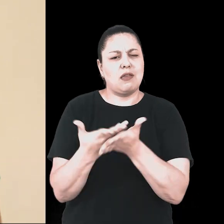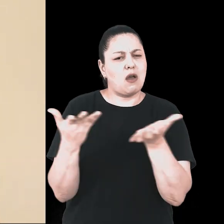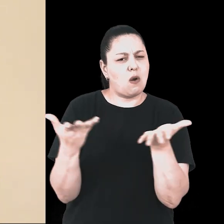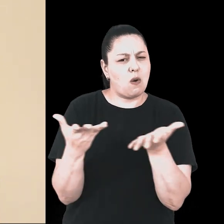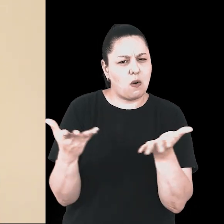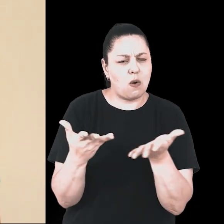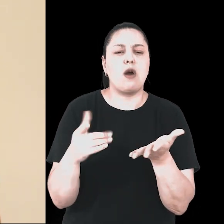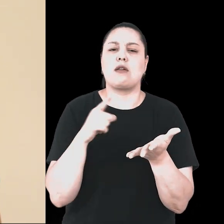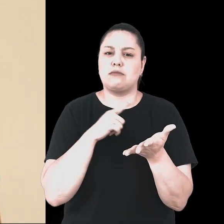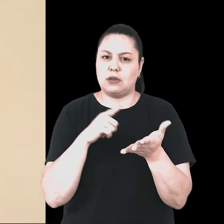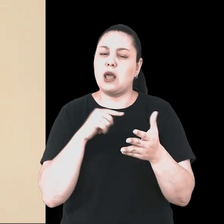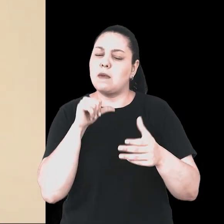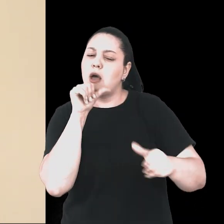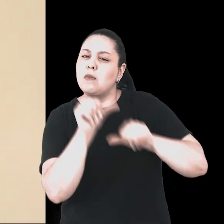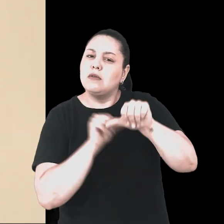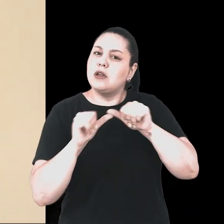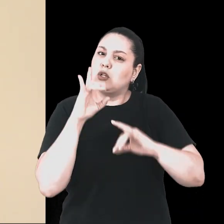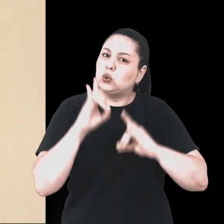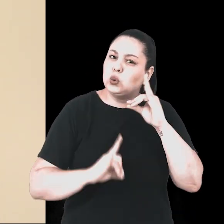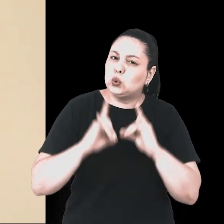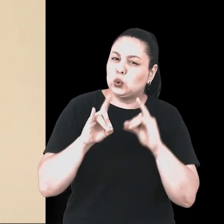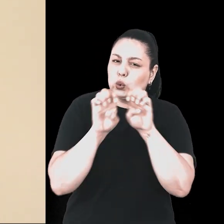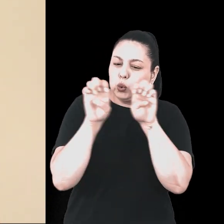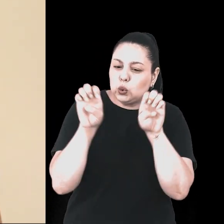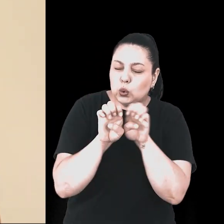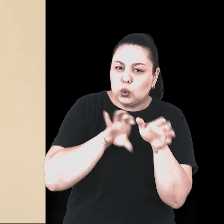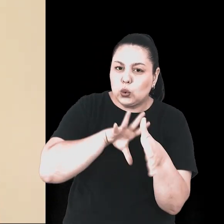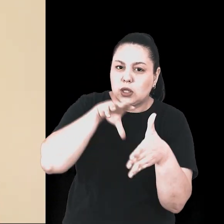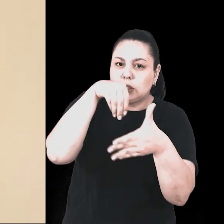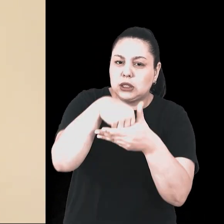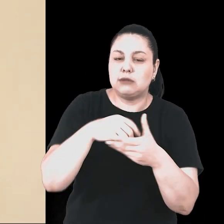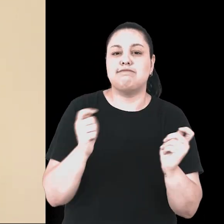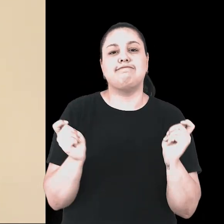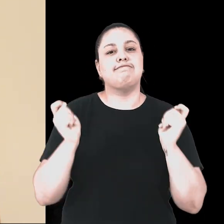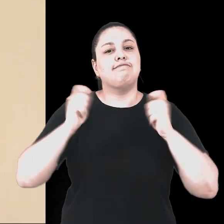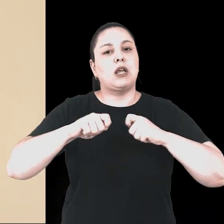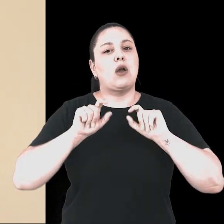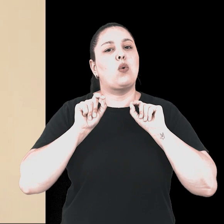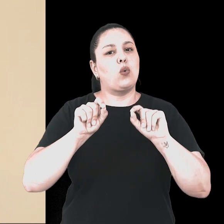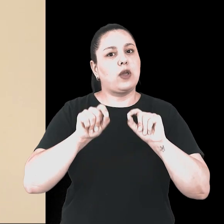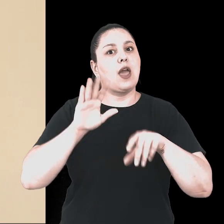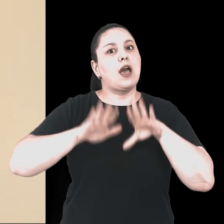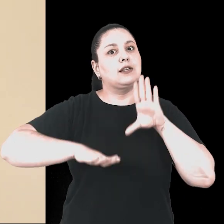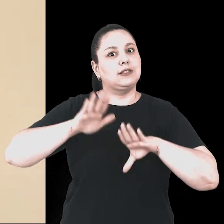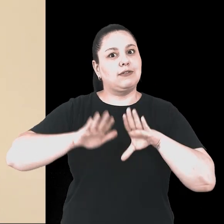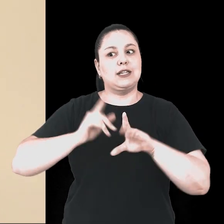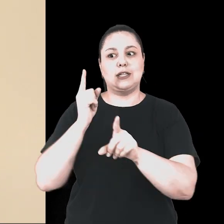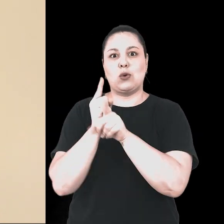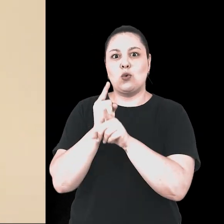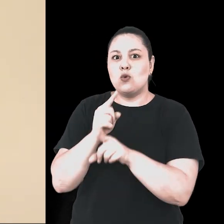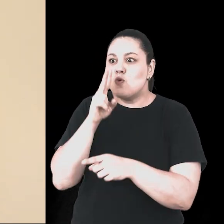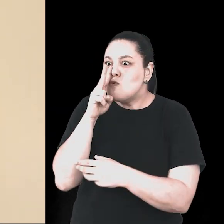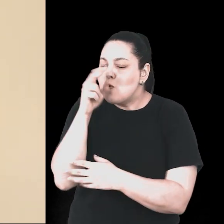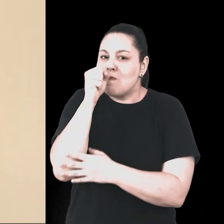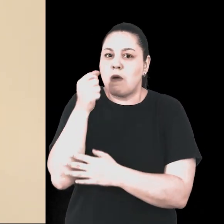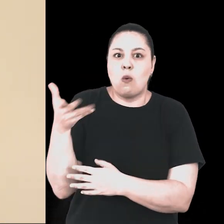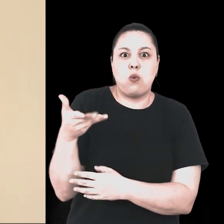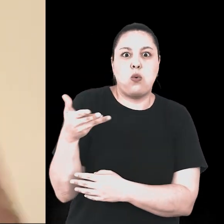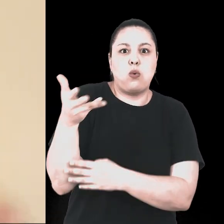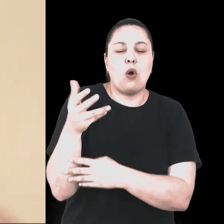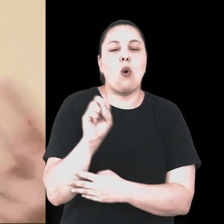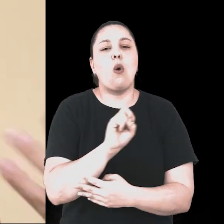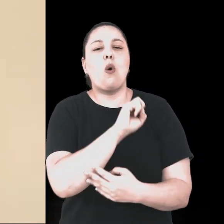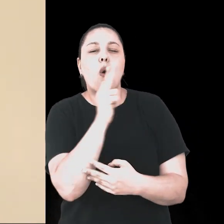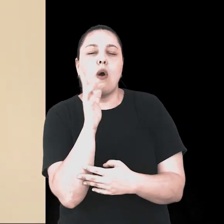Mais recentemente, modificações na estrutura do hormônio promoveram a criação de análogos de insulina de ação ultra rápida